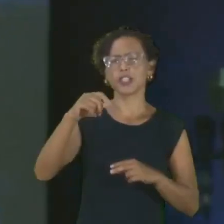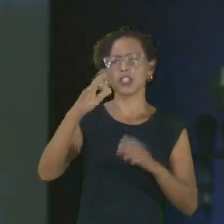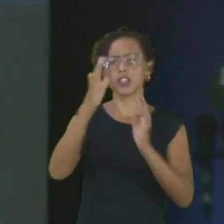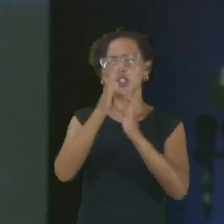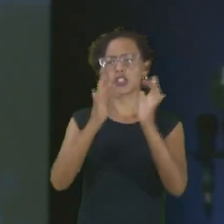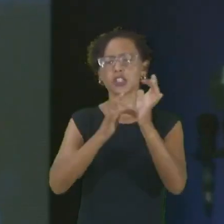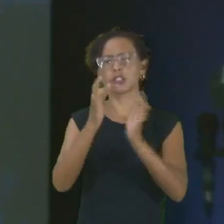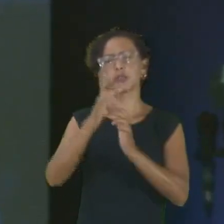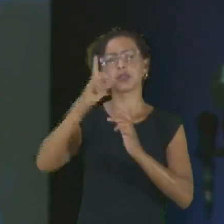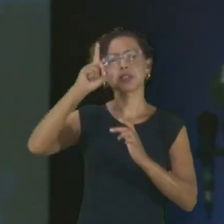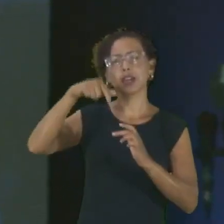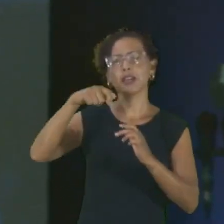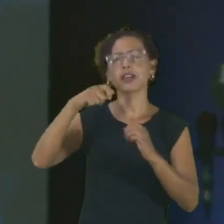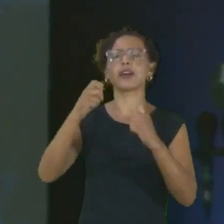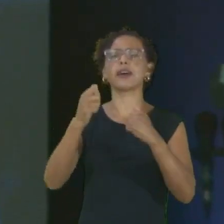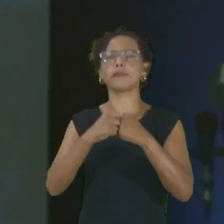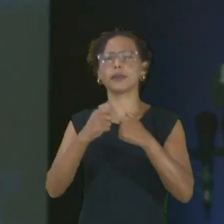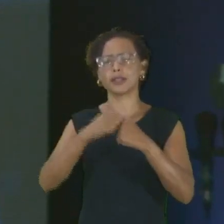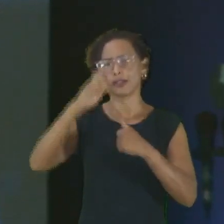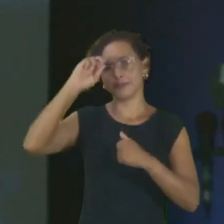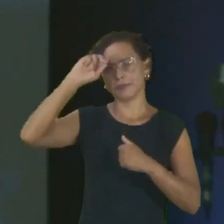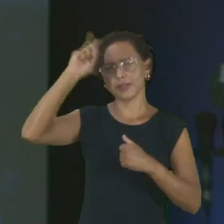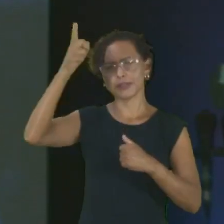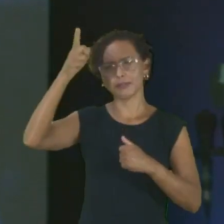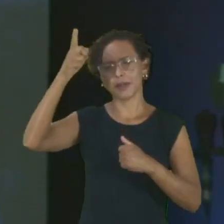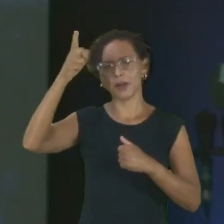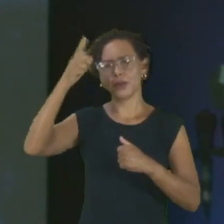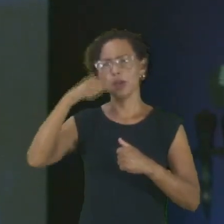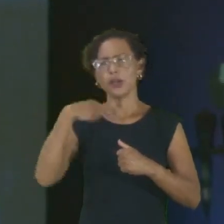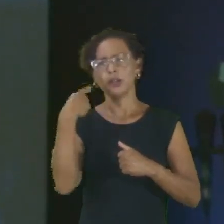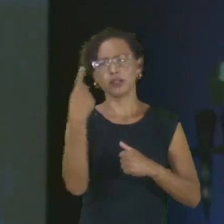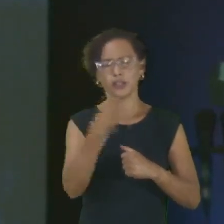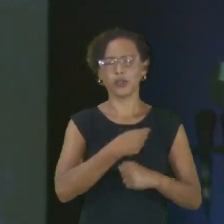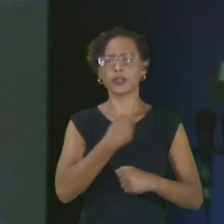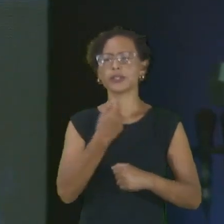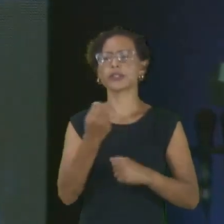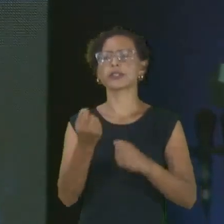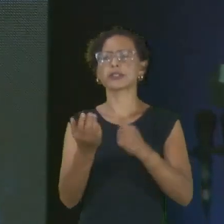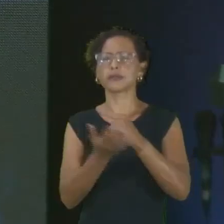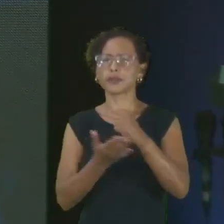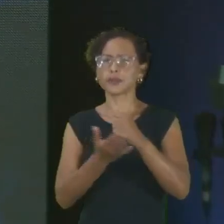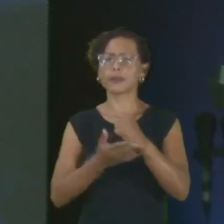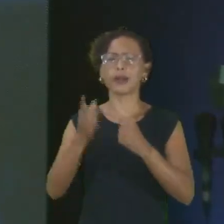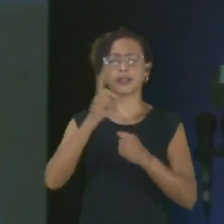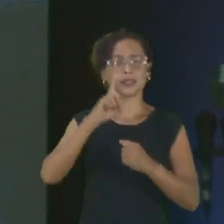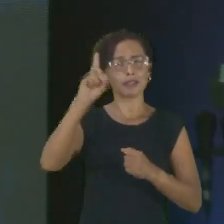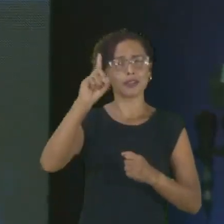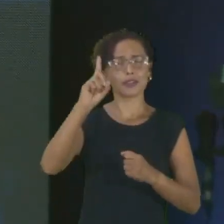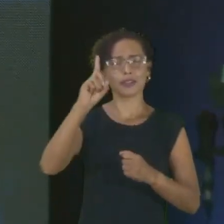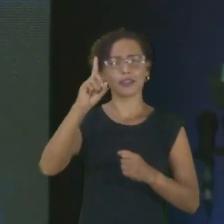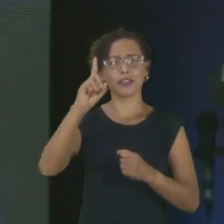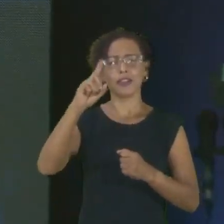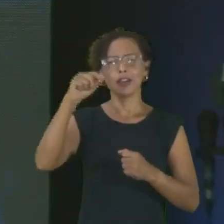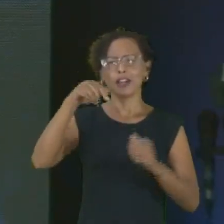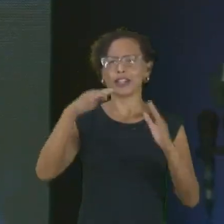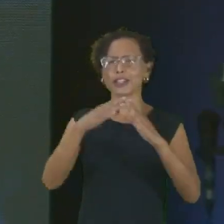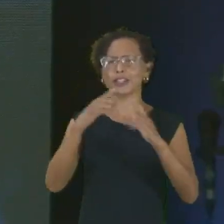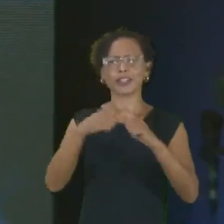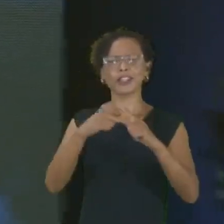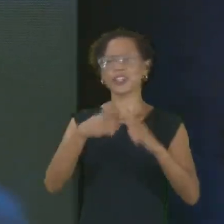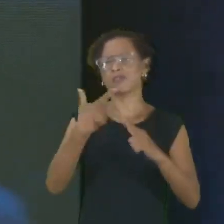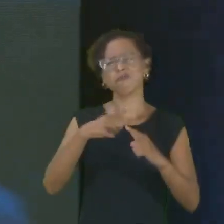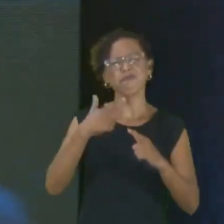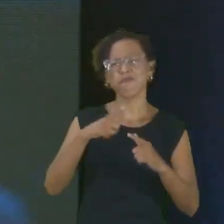principal. Nós estamos edificados nele. Na igreja não há estrelas. Não